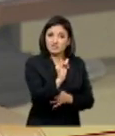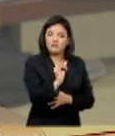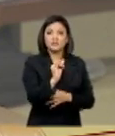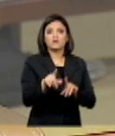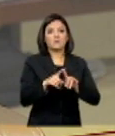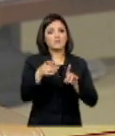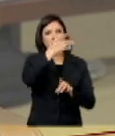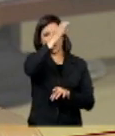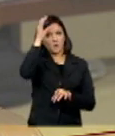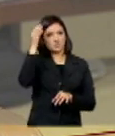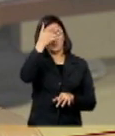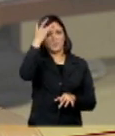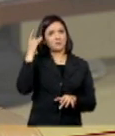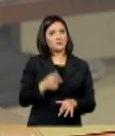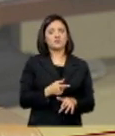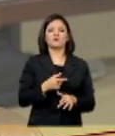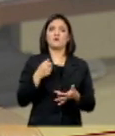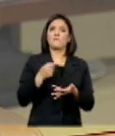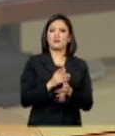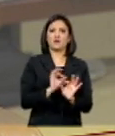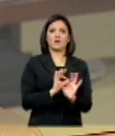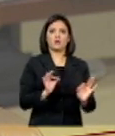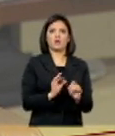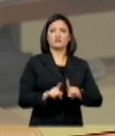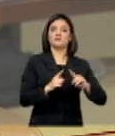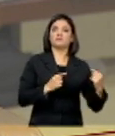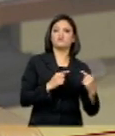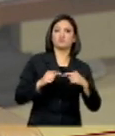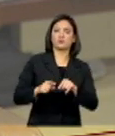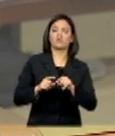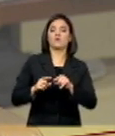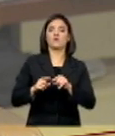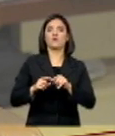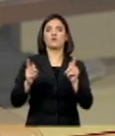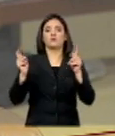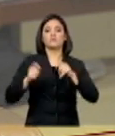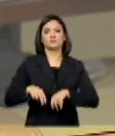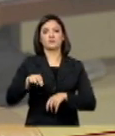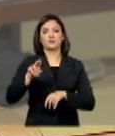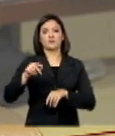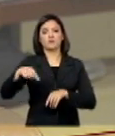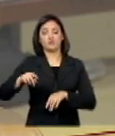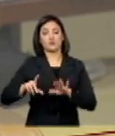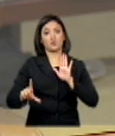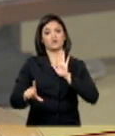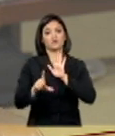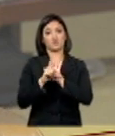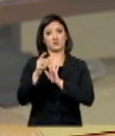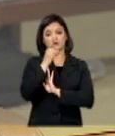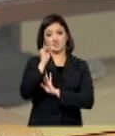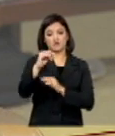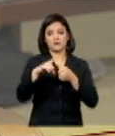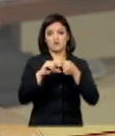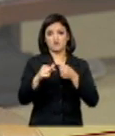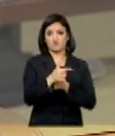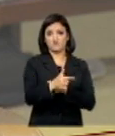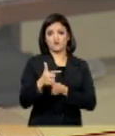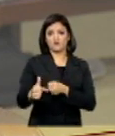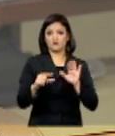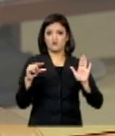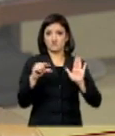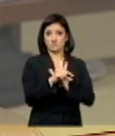invadiu a competência privativa da união para legislar sobre energia artigo 22 inciso 4o da